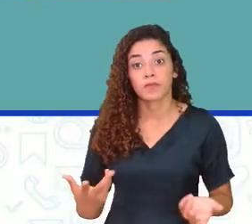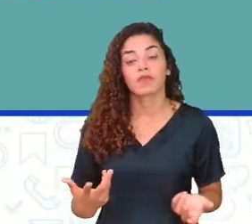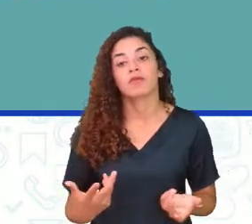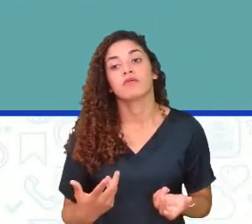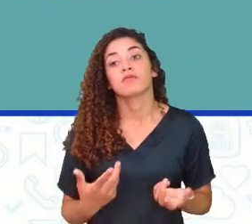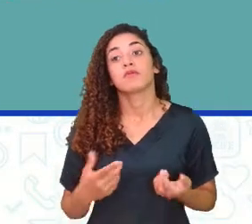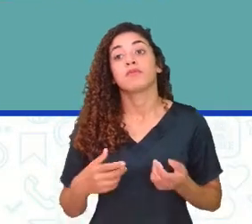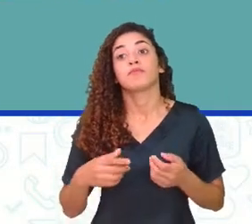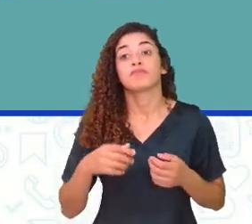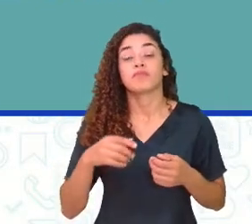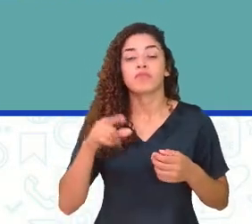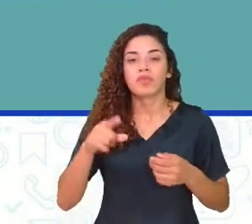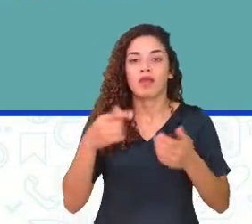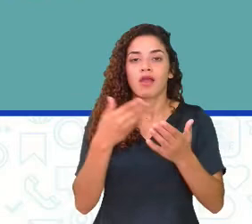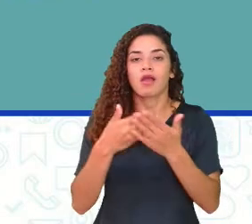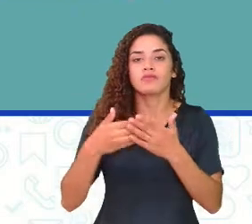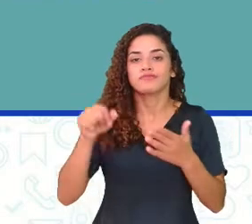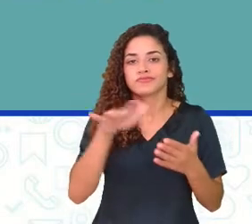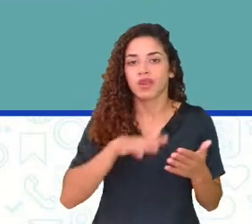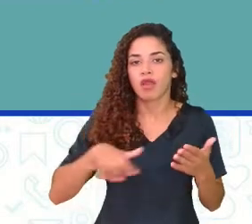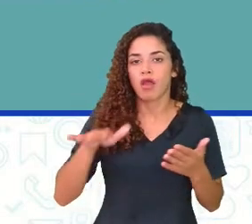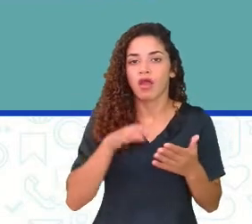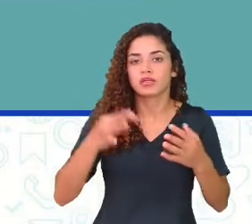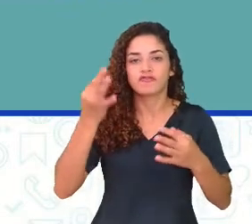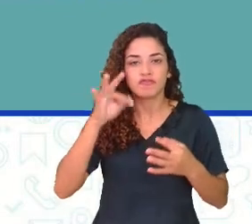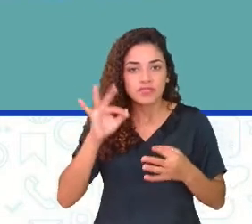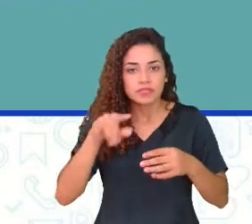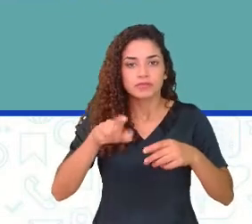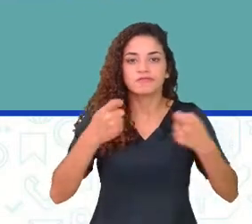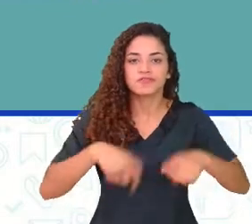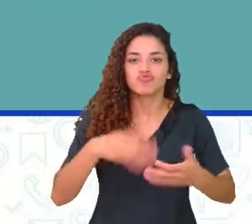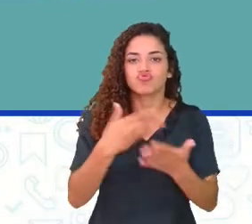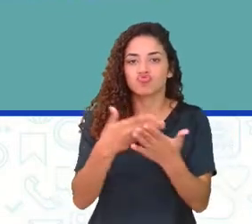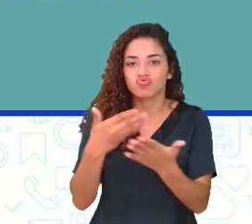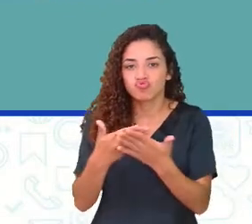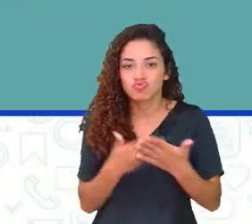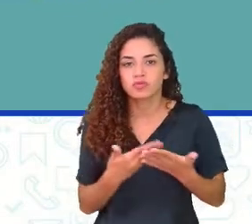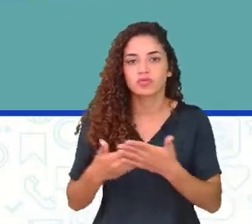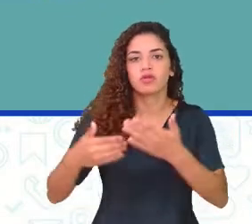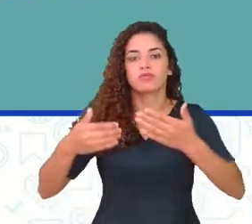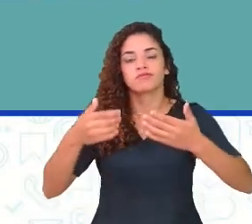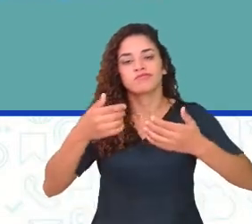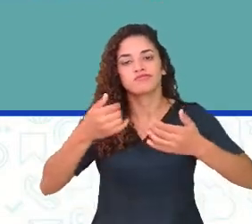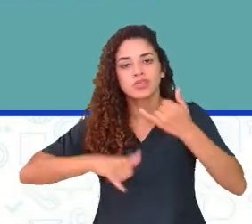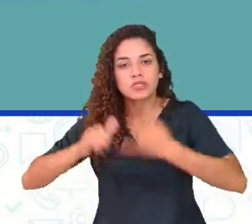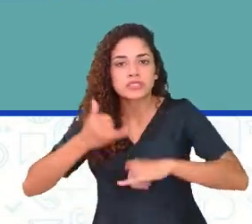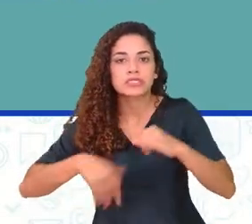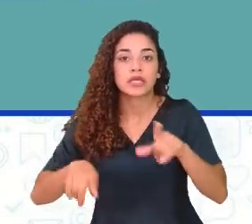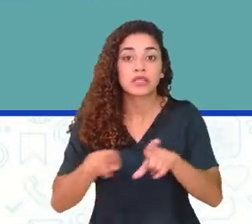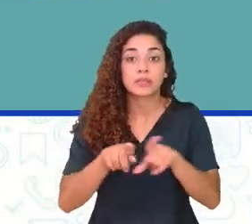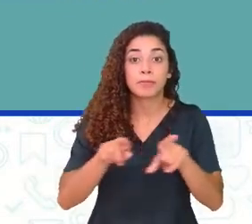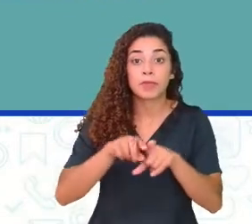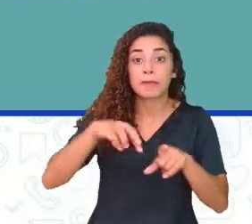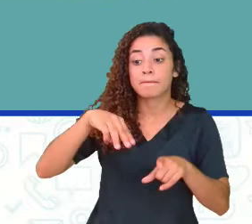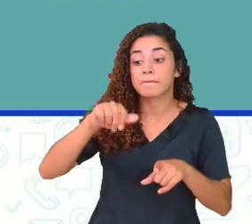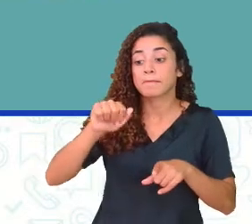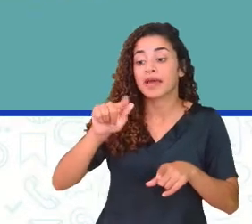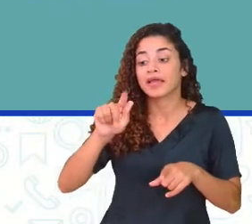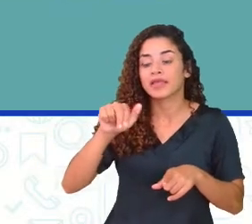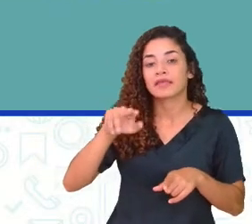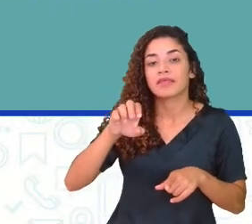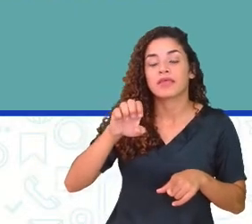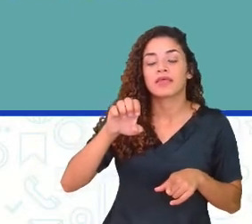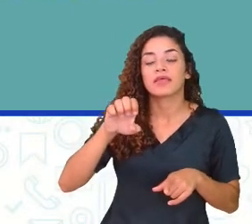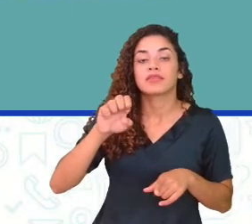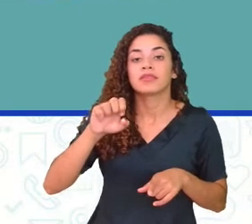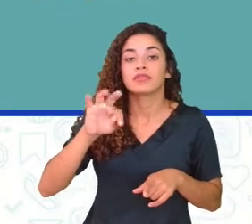vai estudar os fenômenos relacionados à eletricidade e o magnetismo de forma unificada. Então,